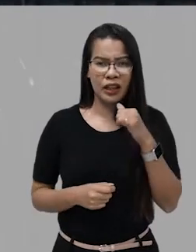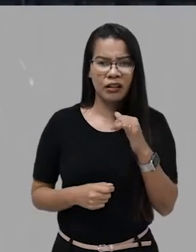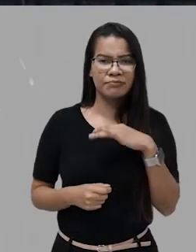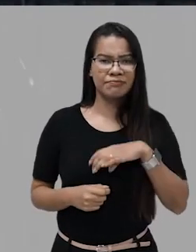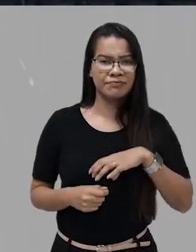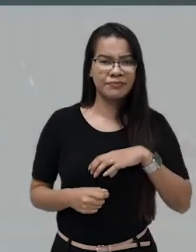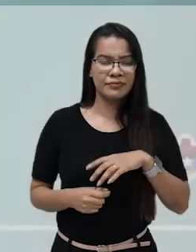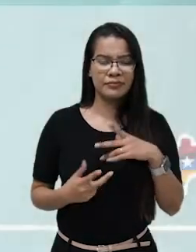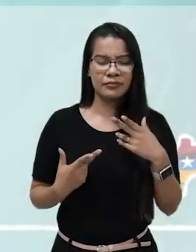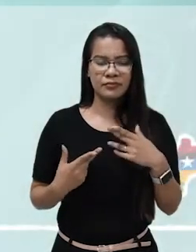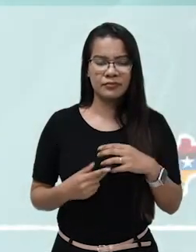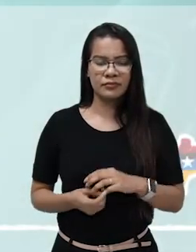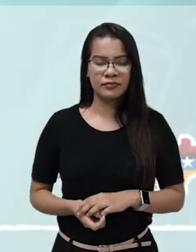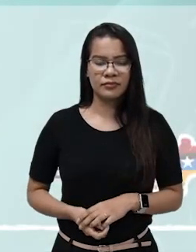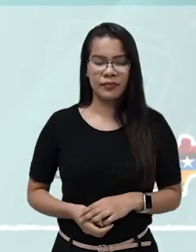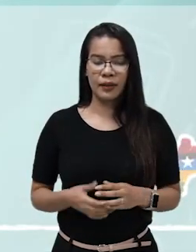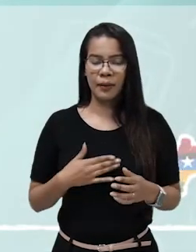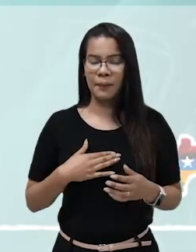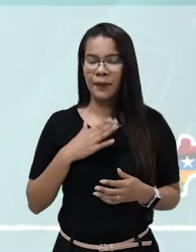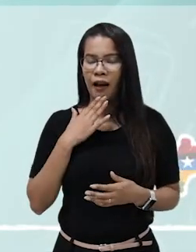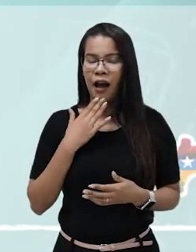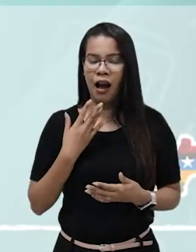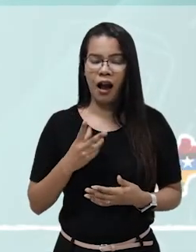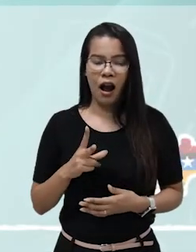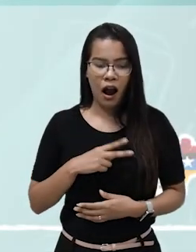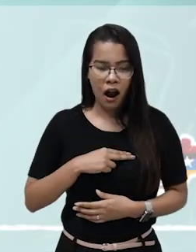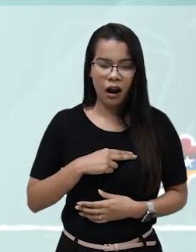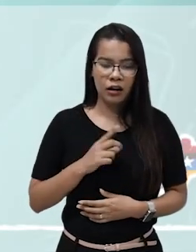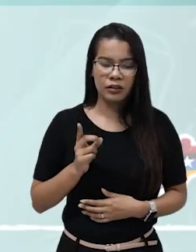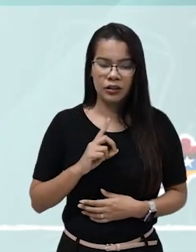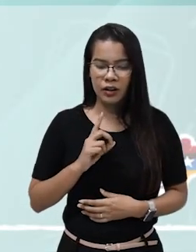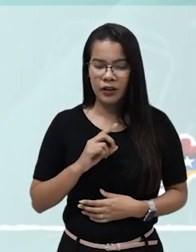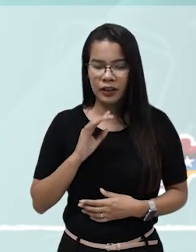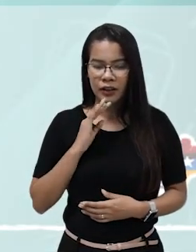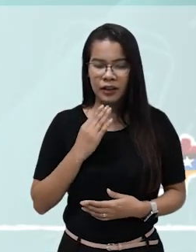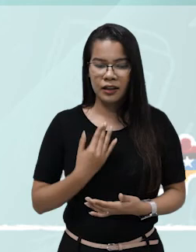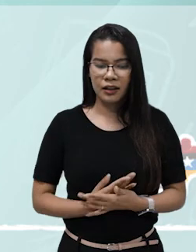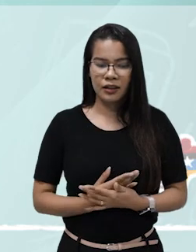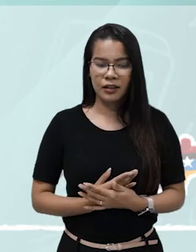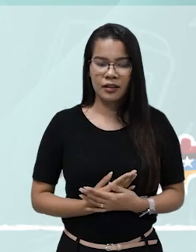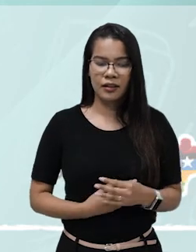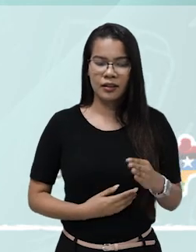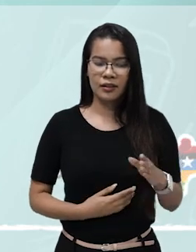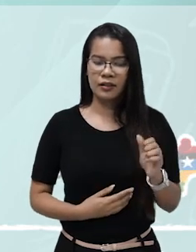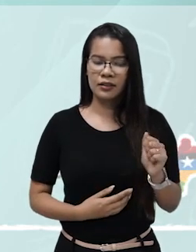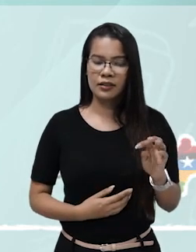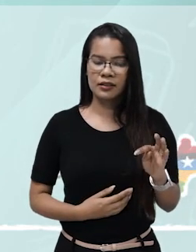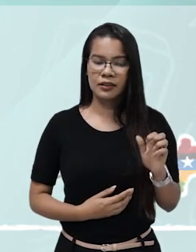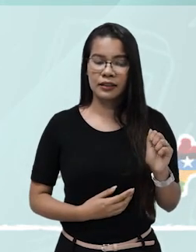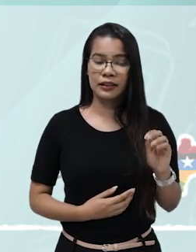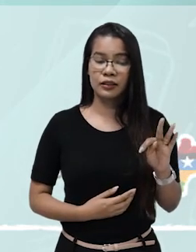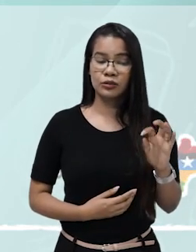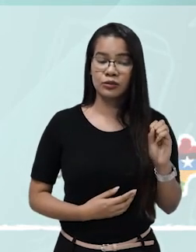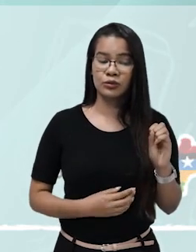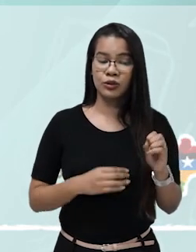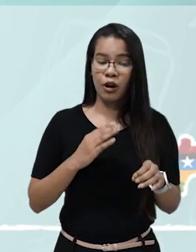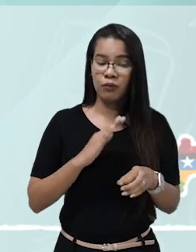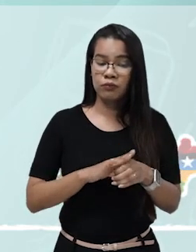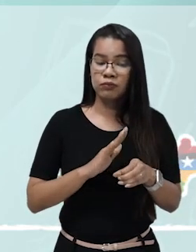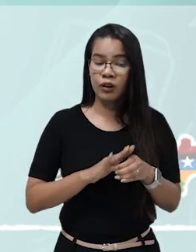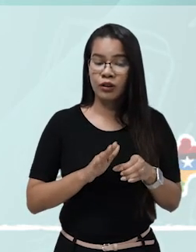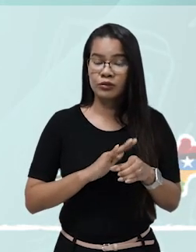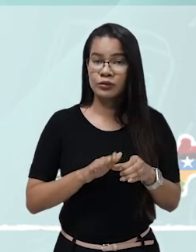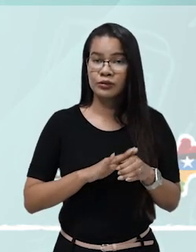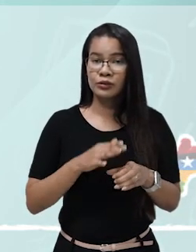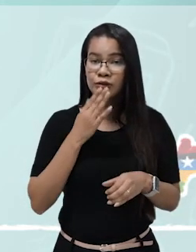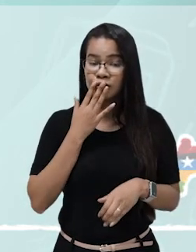Meu Deus, eu não acredito. Batata doce é com hífen? palavras compostas que se referem a plantas,